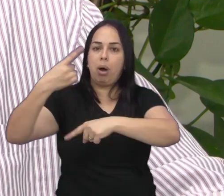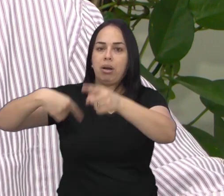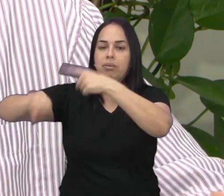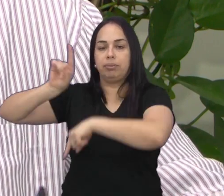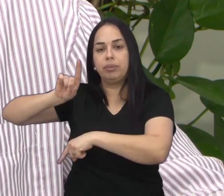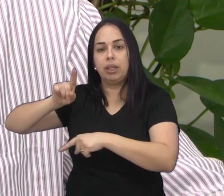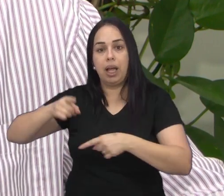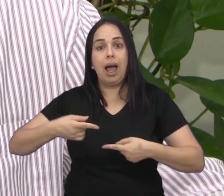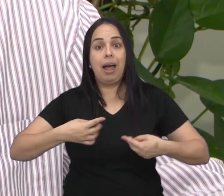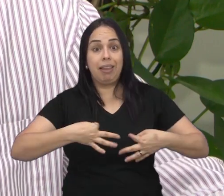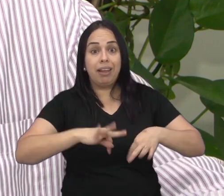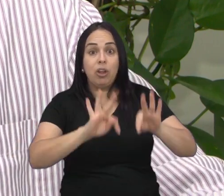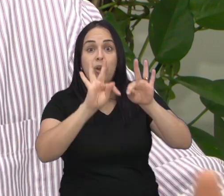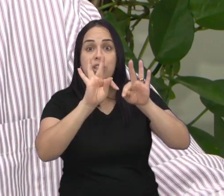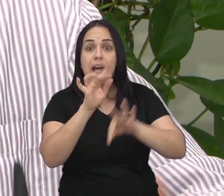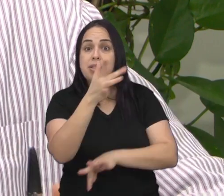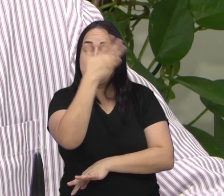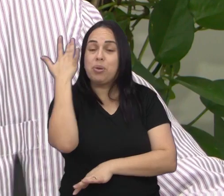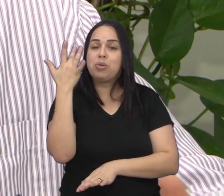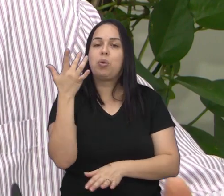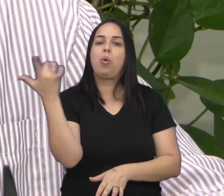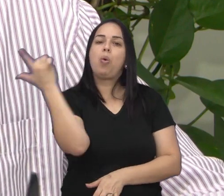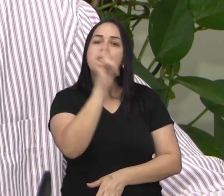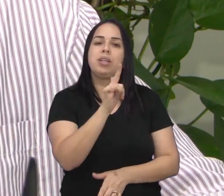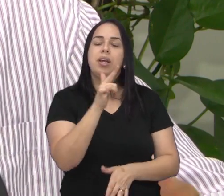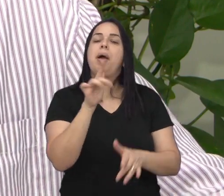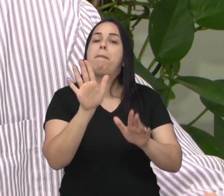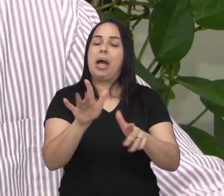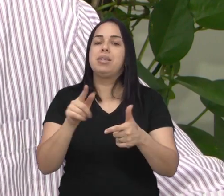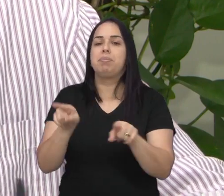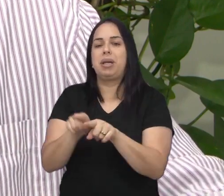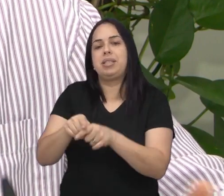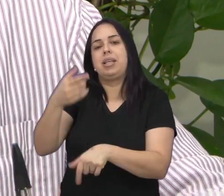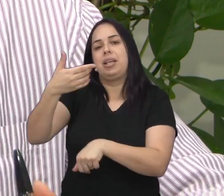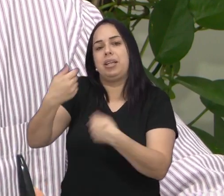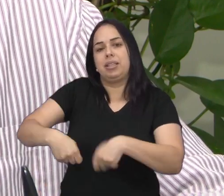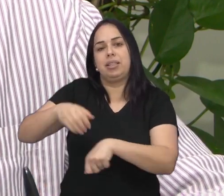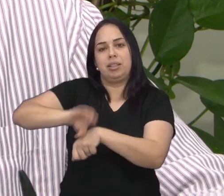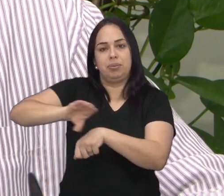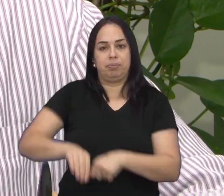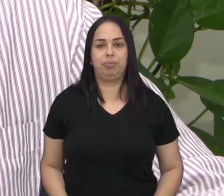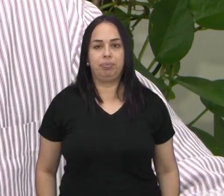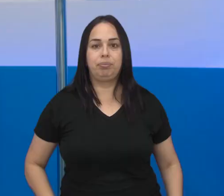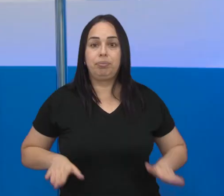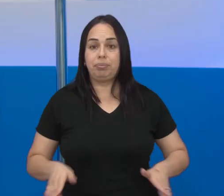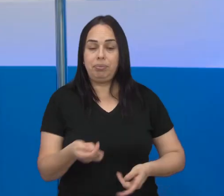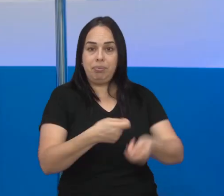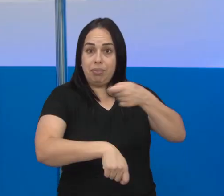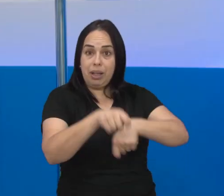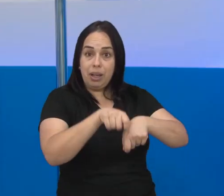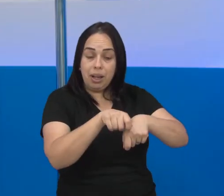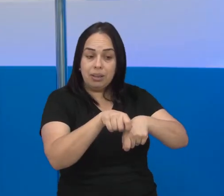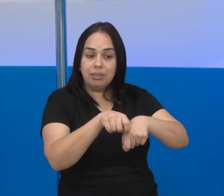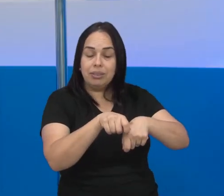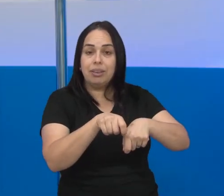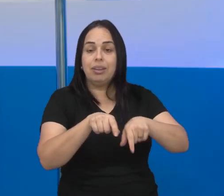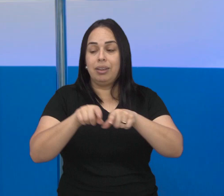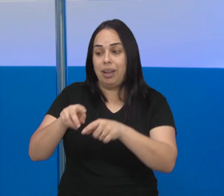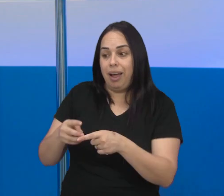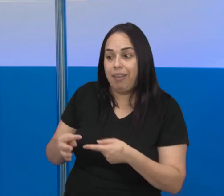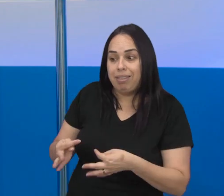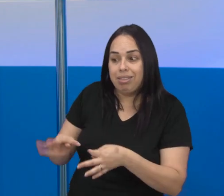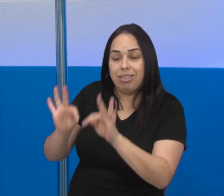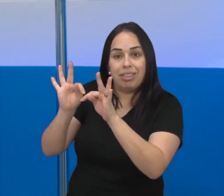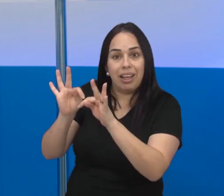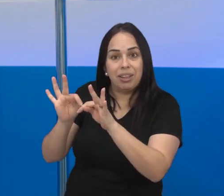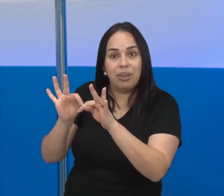desenvolvimento econômico, é a tecnologia, que as pessoas tenham acesso, tenham preparo e possam usufruir dela. E além da economia, o ramo